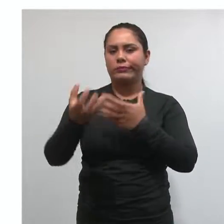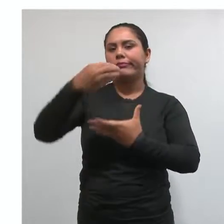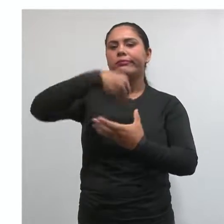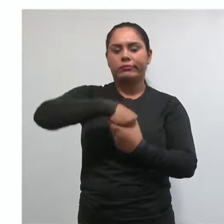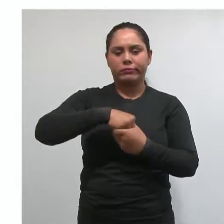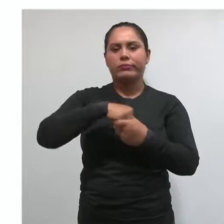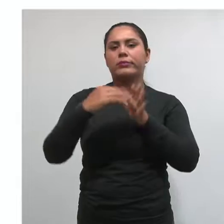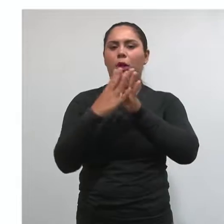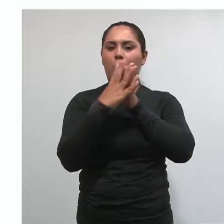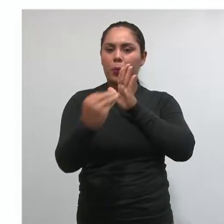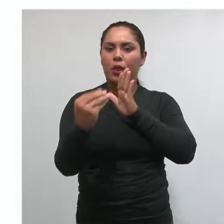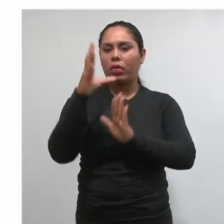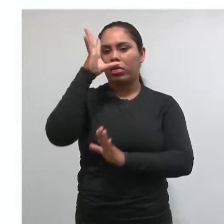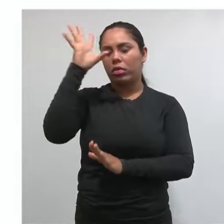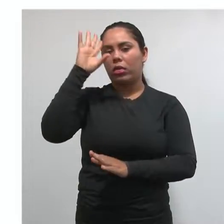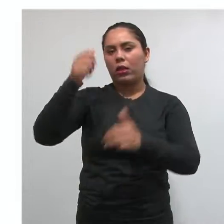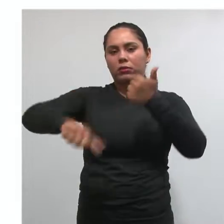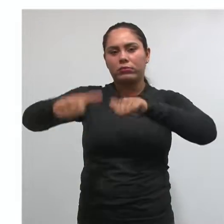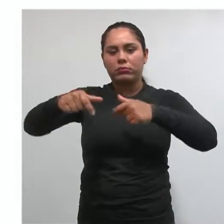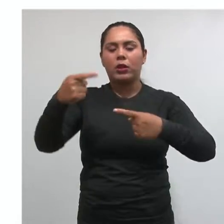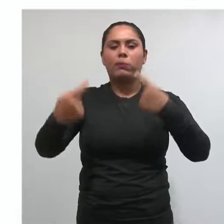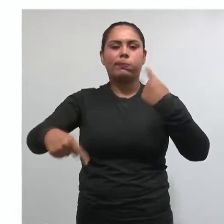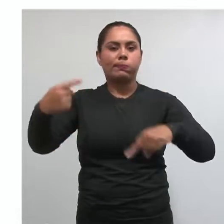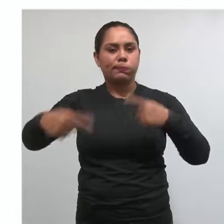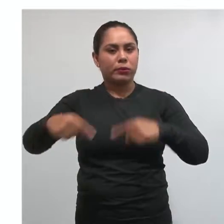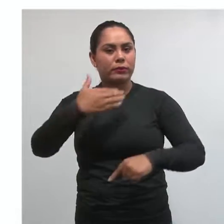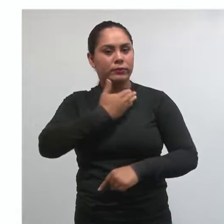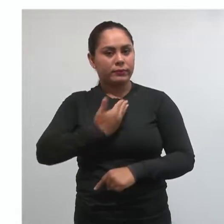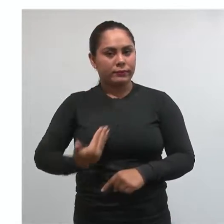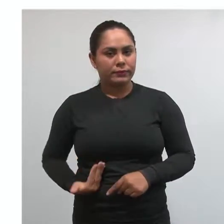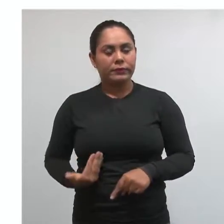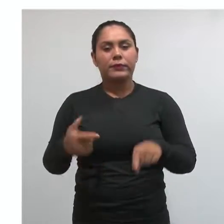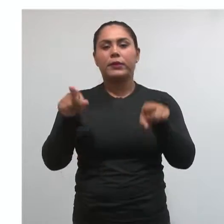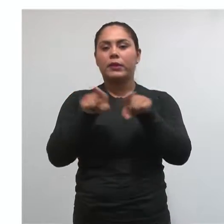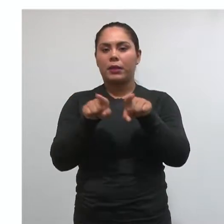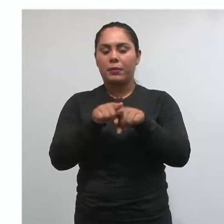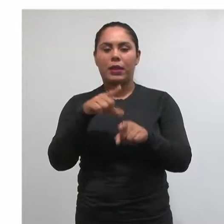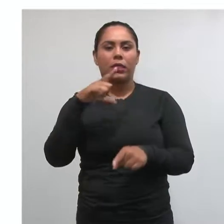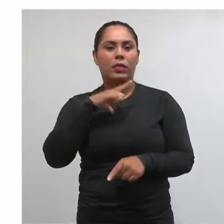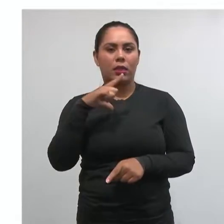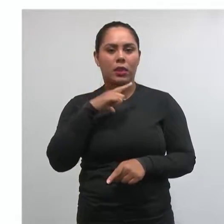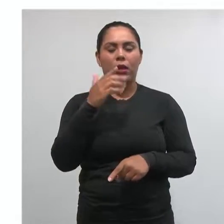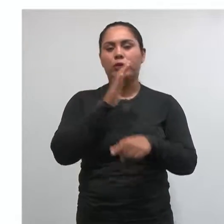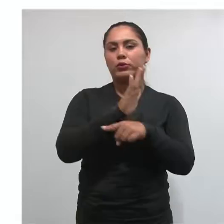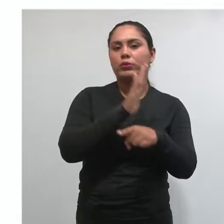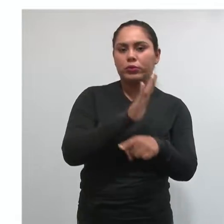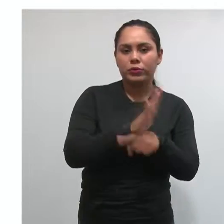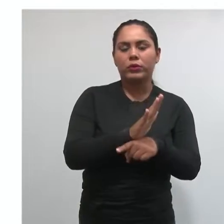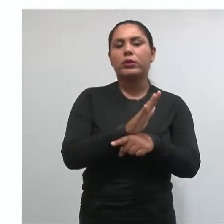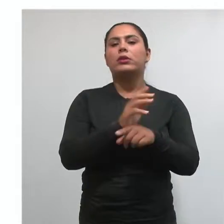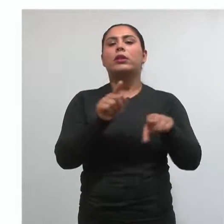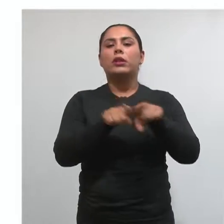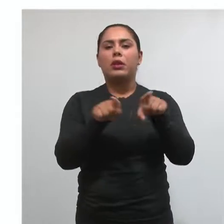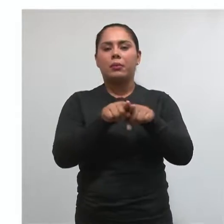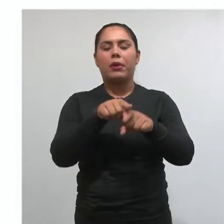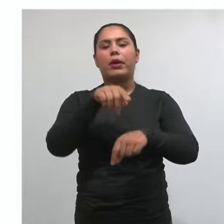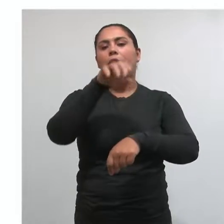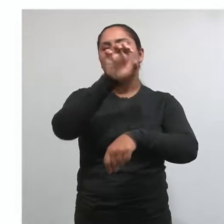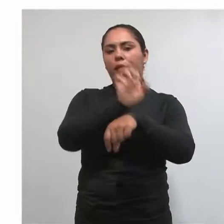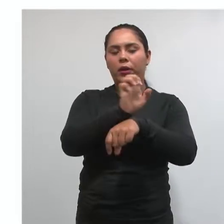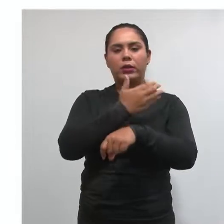nesses modelos teóricos de análise de políticas públicas. Nós temos, então, cooperação, rede e governança